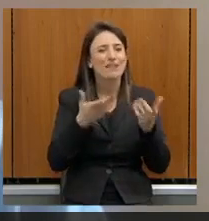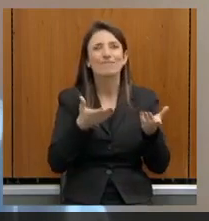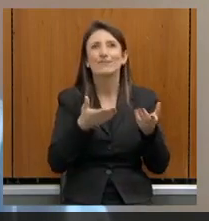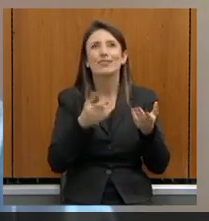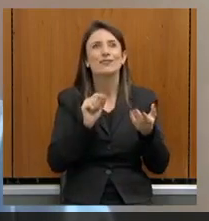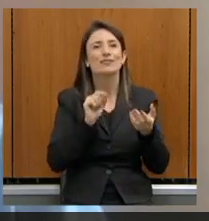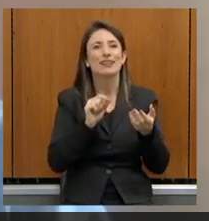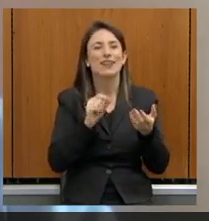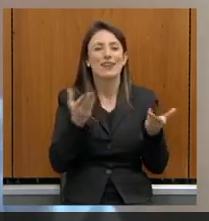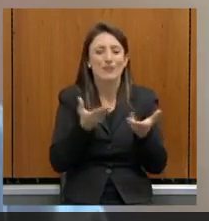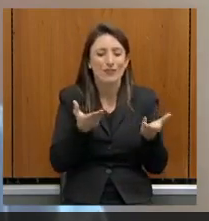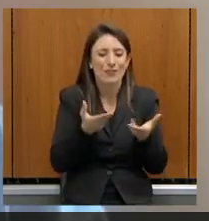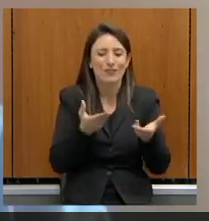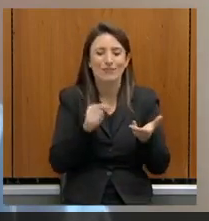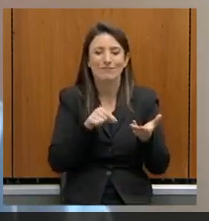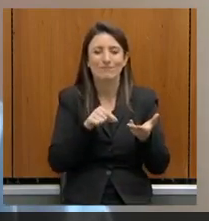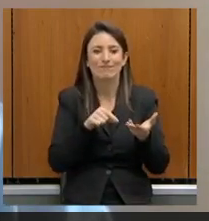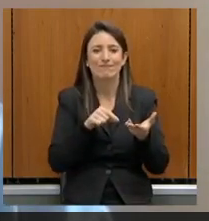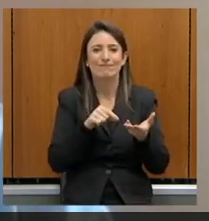um momento de